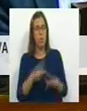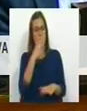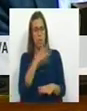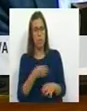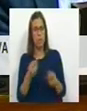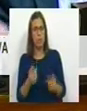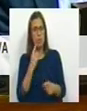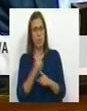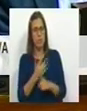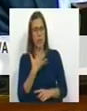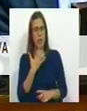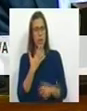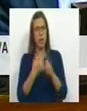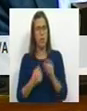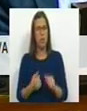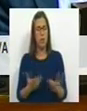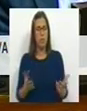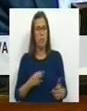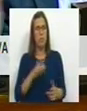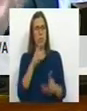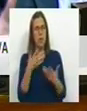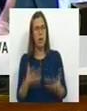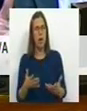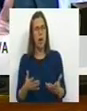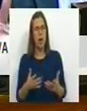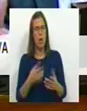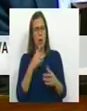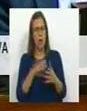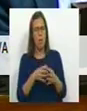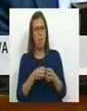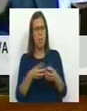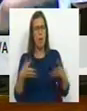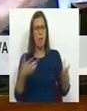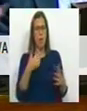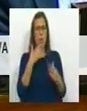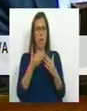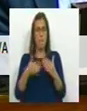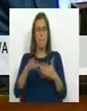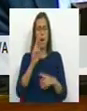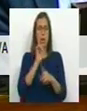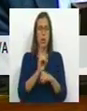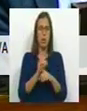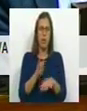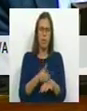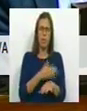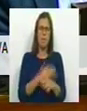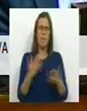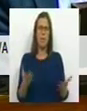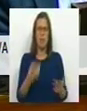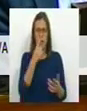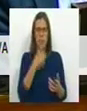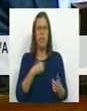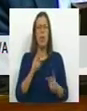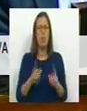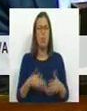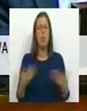executor desse rigor? O senhor agora, deixando de crescer tanto, até superior ao que estava anteriormente, falhou